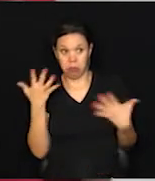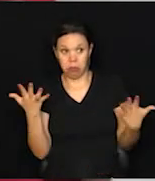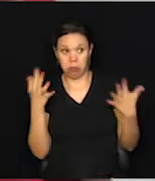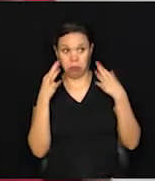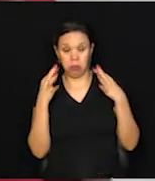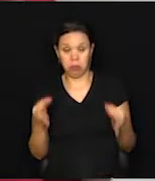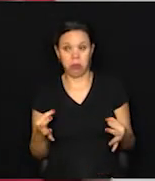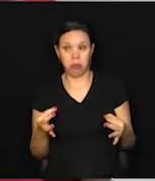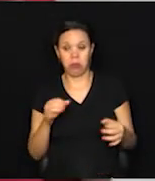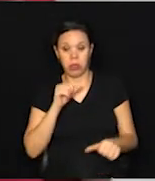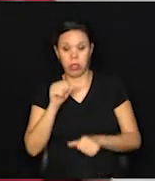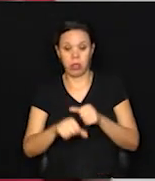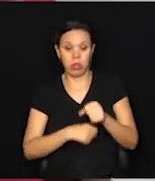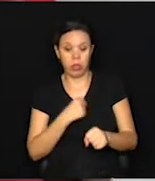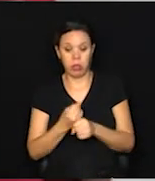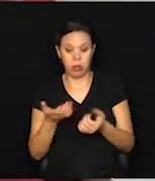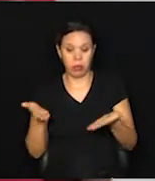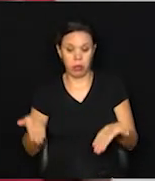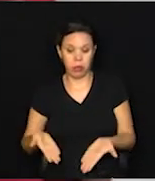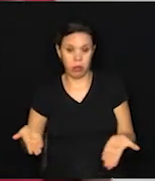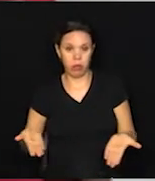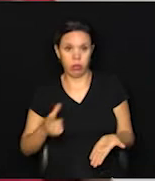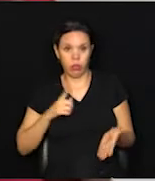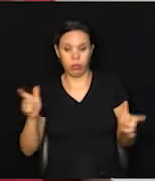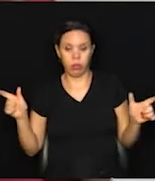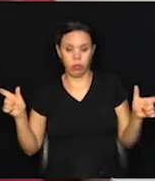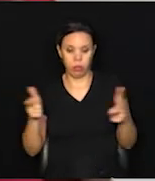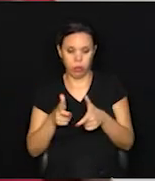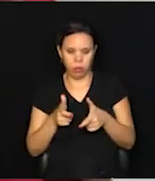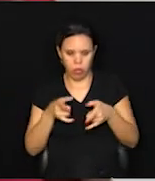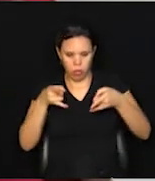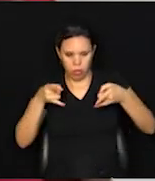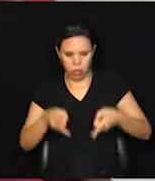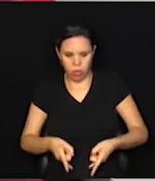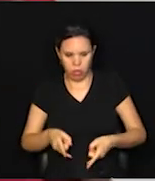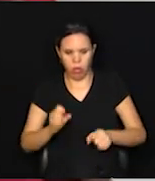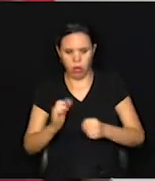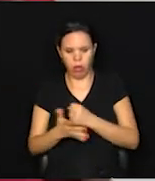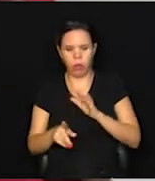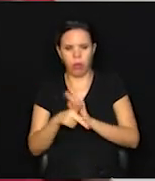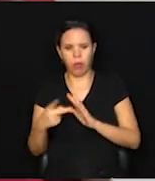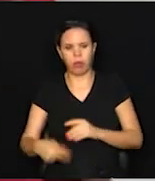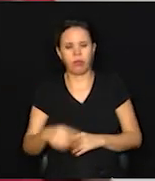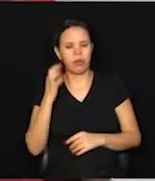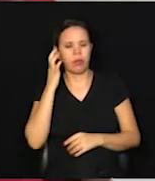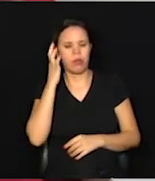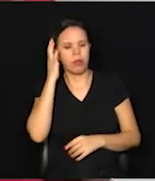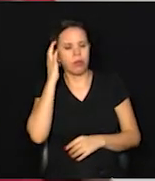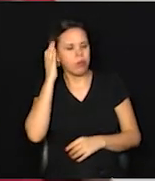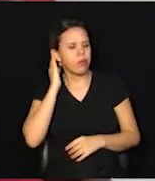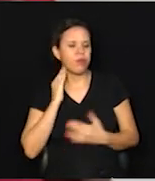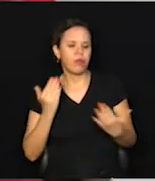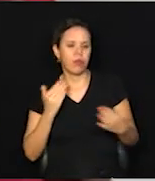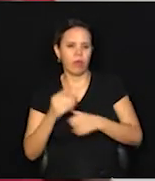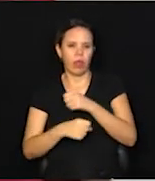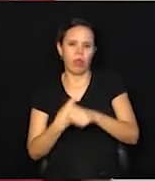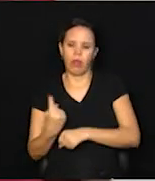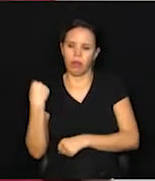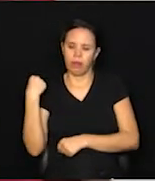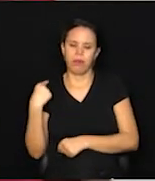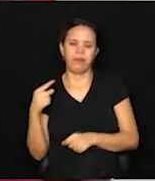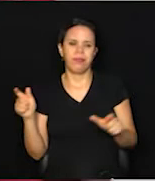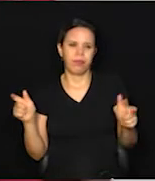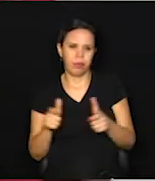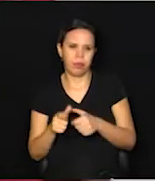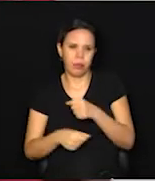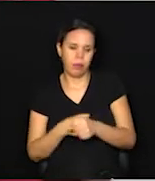manejo desse ano, né? Porque nós tínhamos menos leitos COVID. É certo que, em comparação com o ano passado, nós tínhamos menos leitos COVID